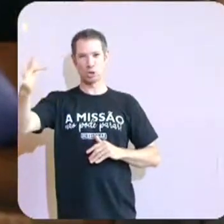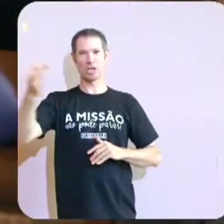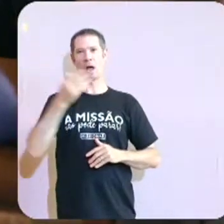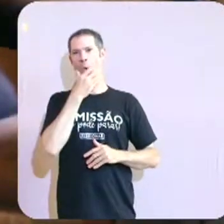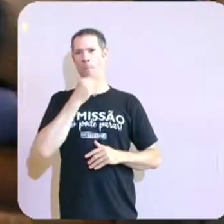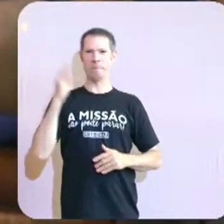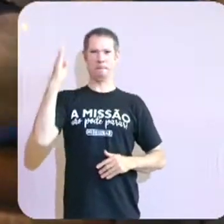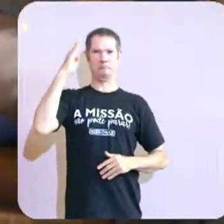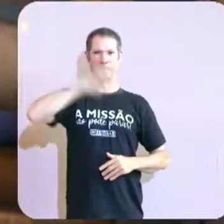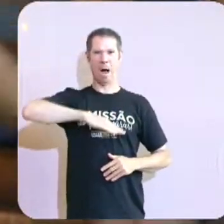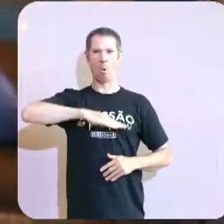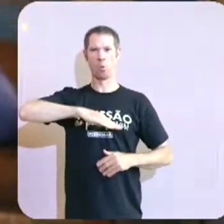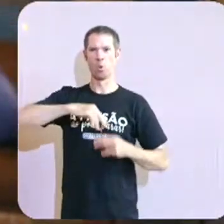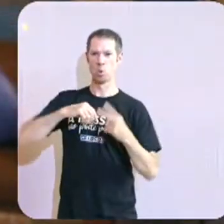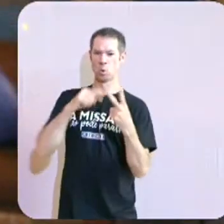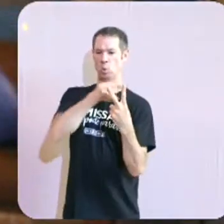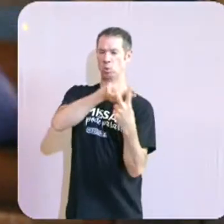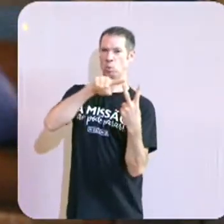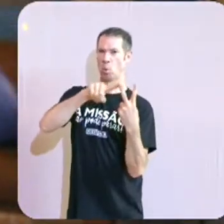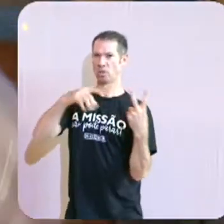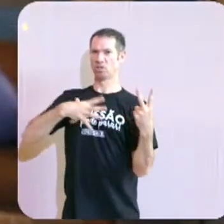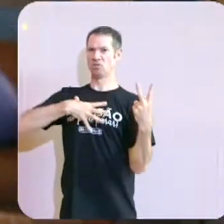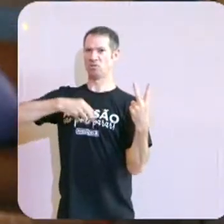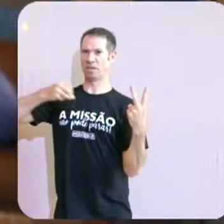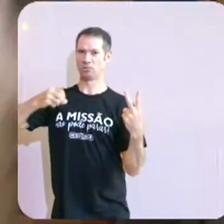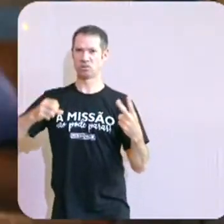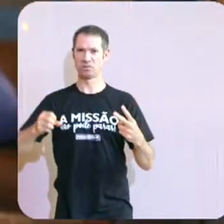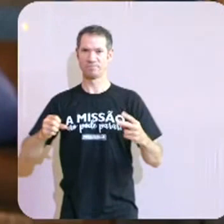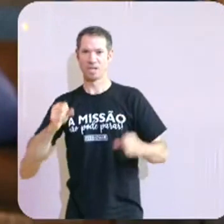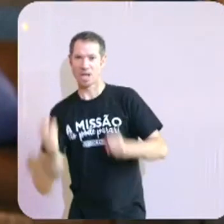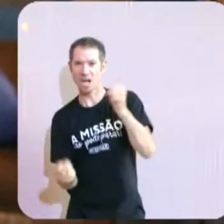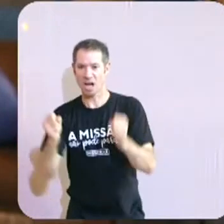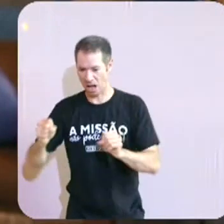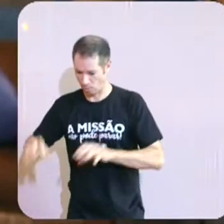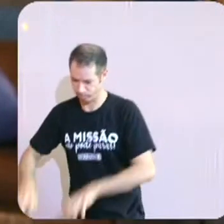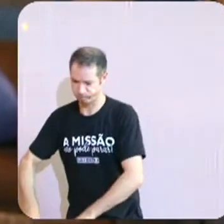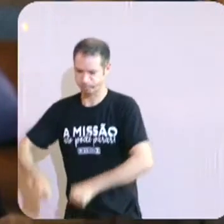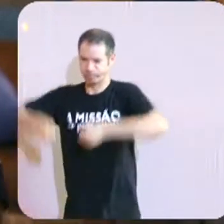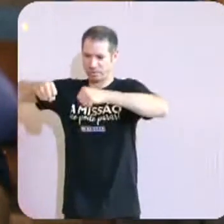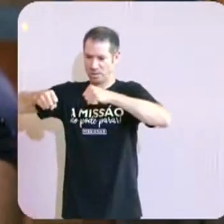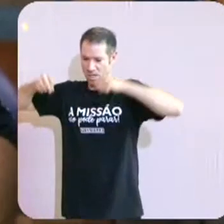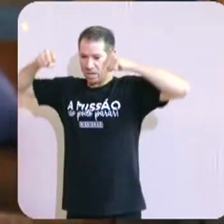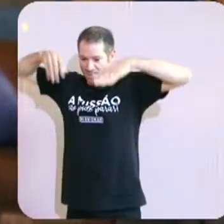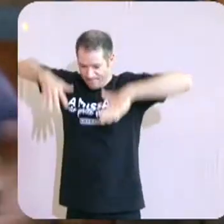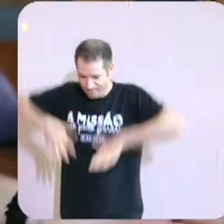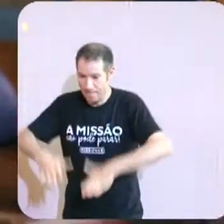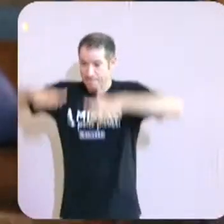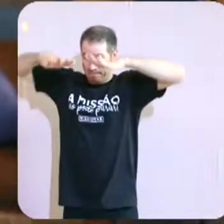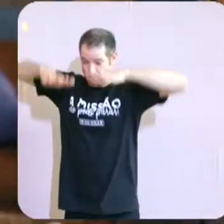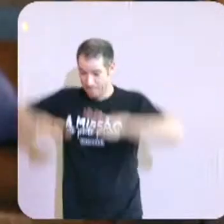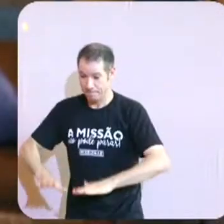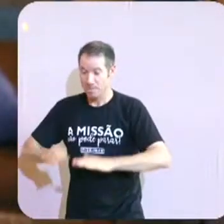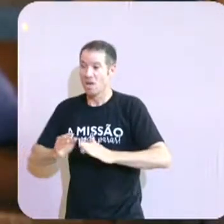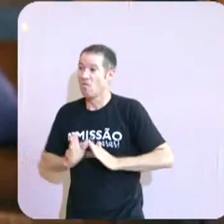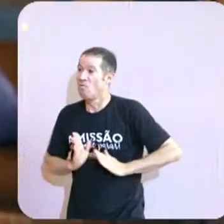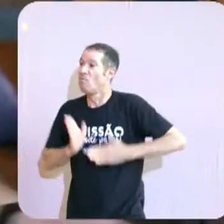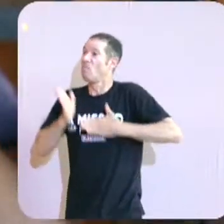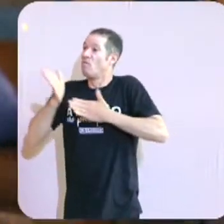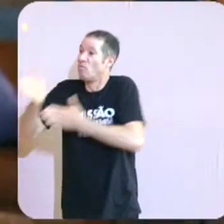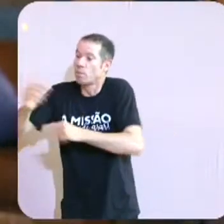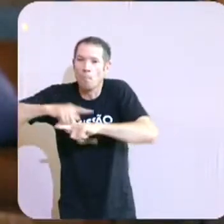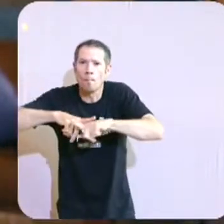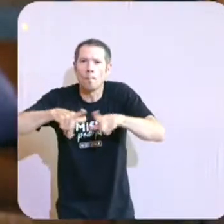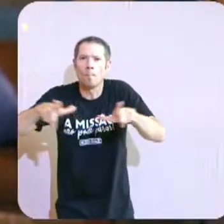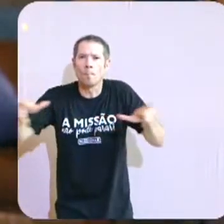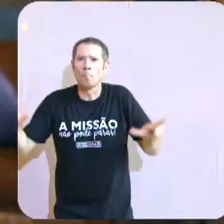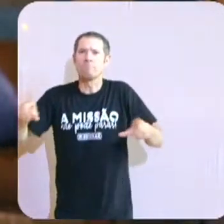homem mau pegou os dois filhos, colocou no porta-mala do carro, levou-os para o meio do deserto. Junto com o seu irmão, o tio daqueles jovens, e mais